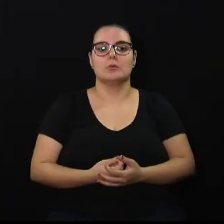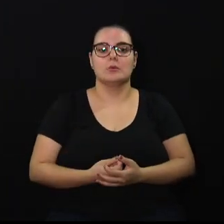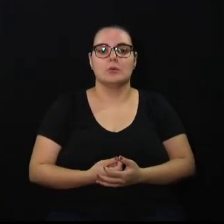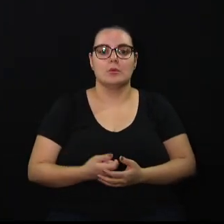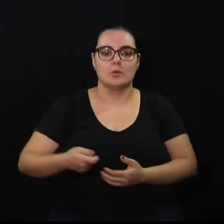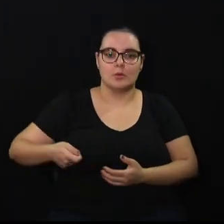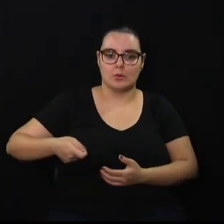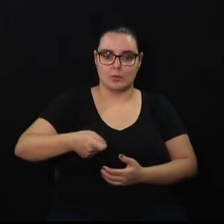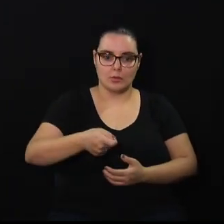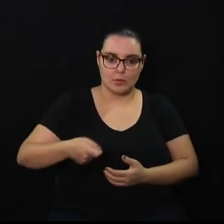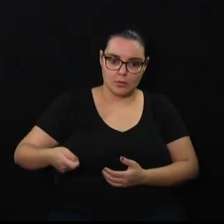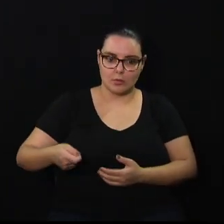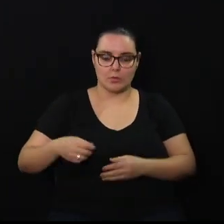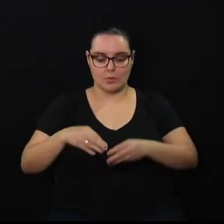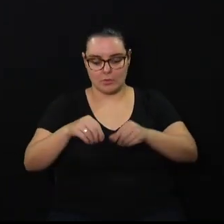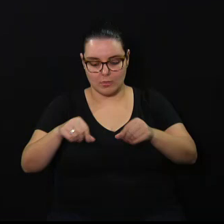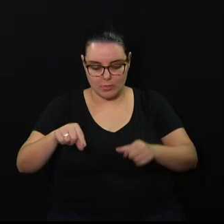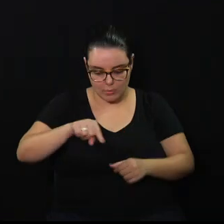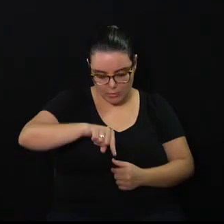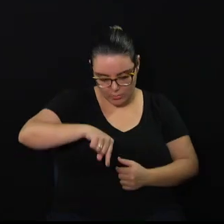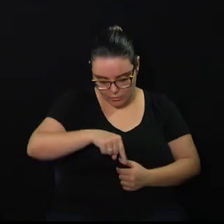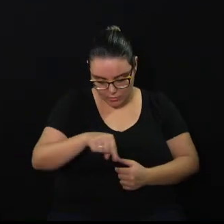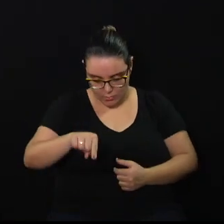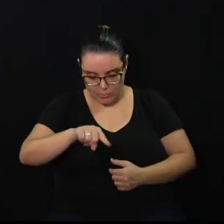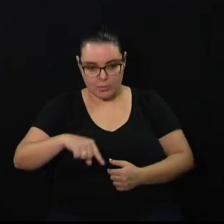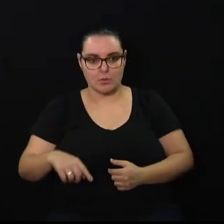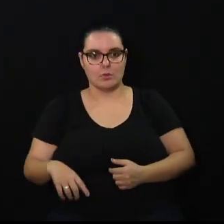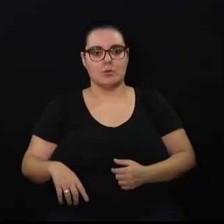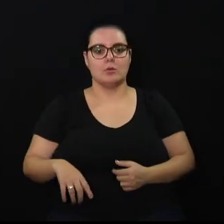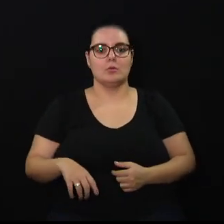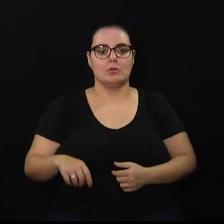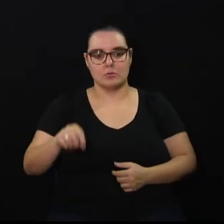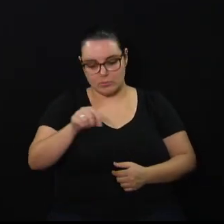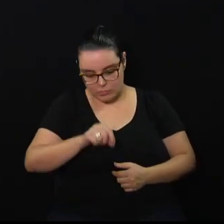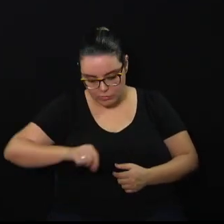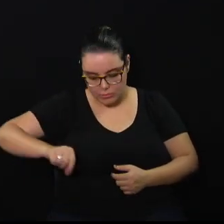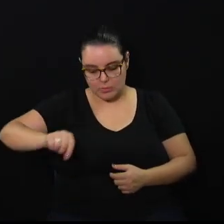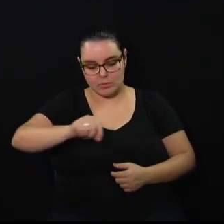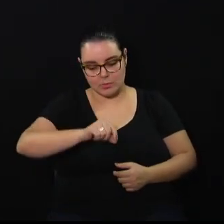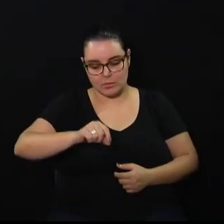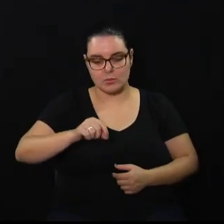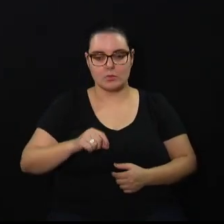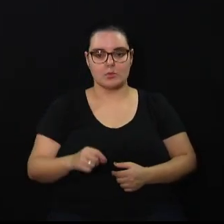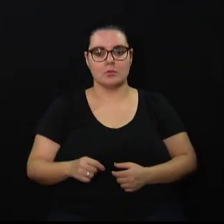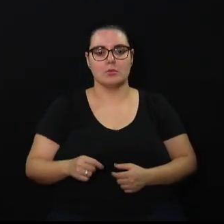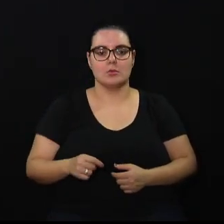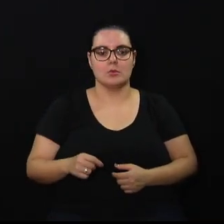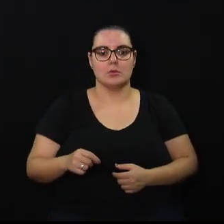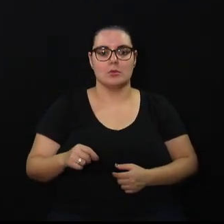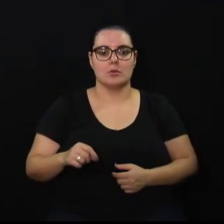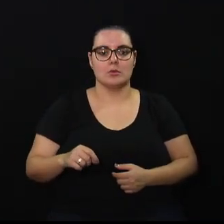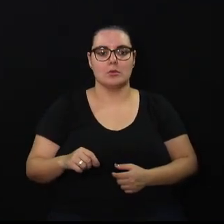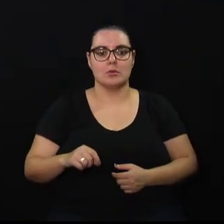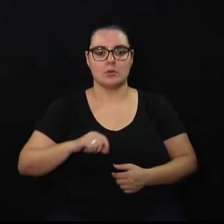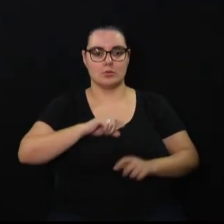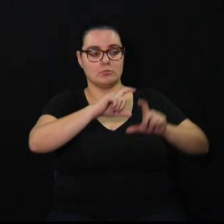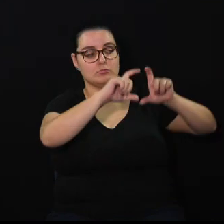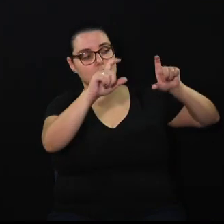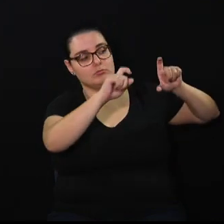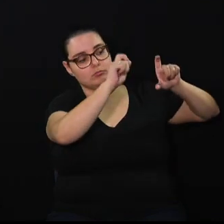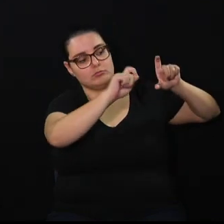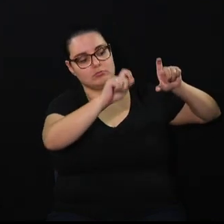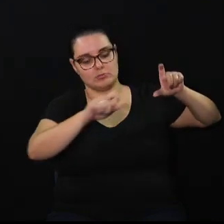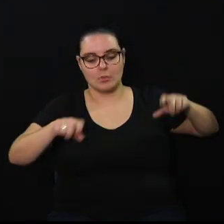tinta areia para escrever com os dedinhos para te fazer uma bola os desvios ali de lousa numa numa brincadeira